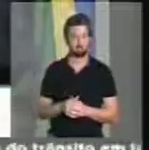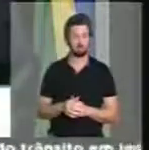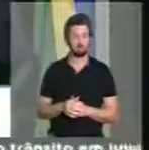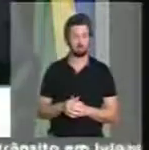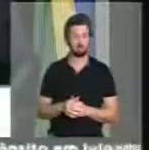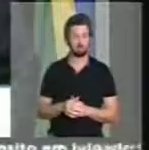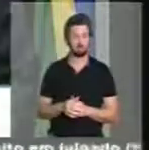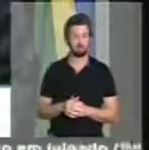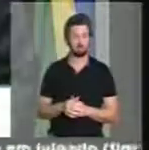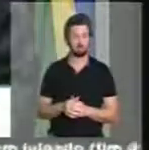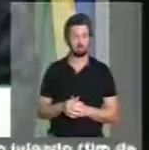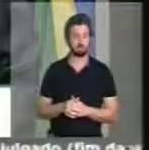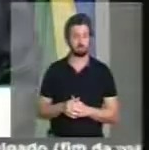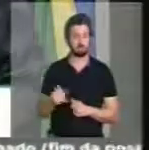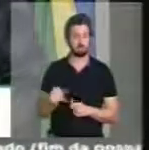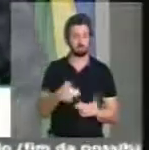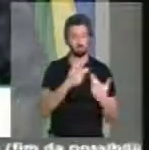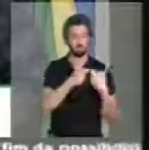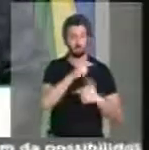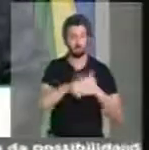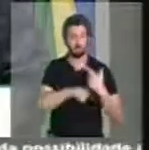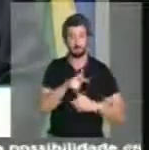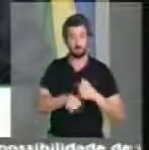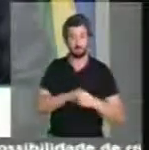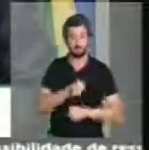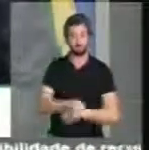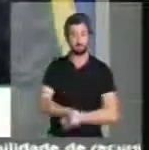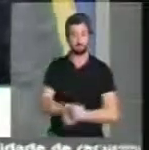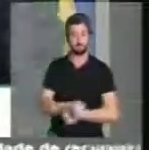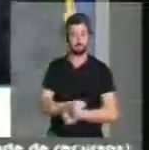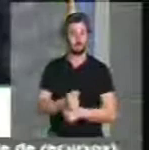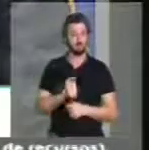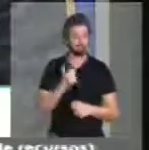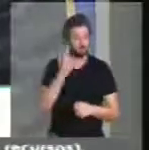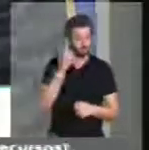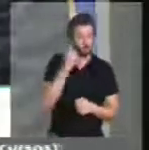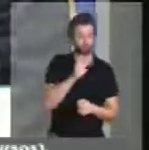fácil. Essa é uma tarefa penosa, que não é da noite para o dia.